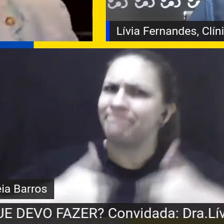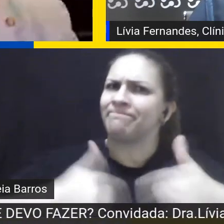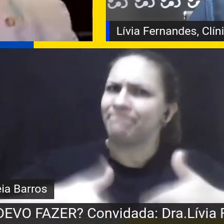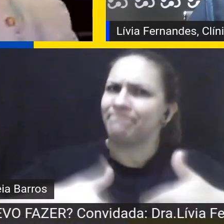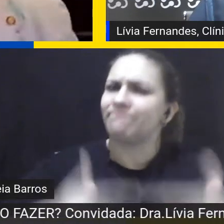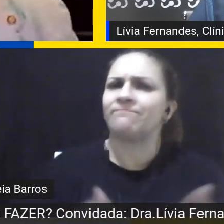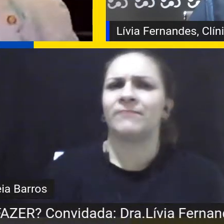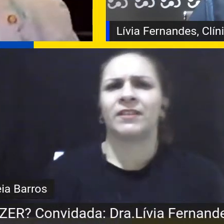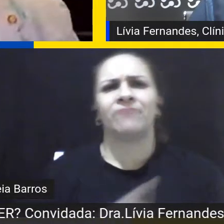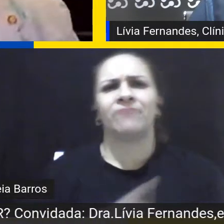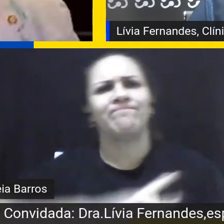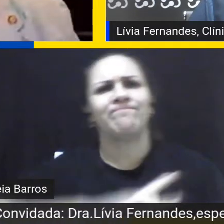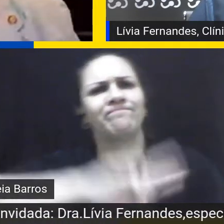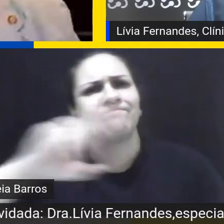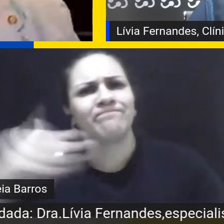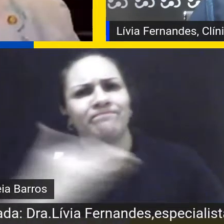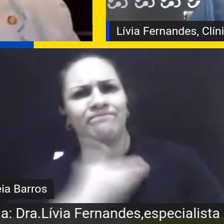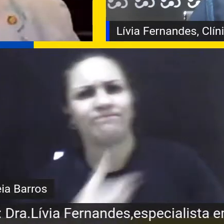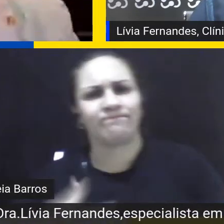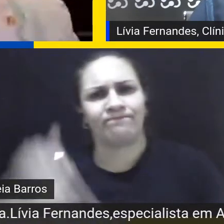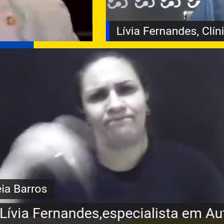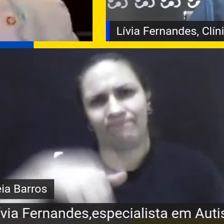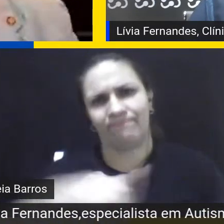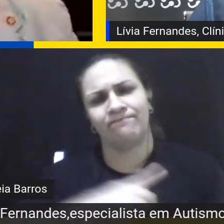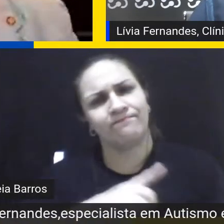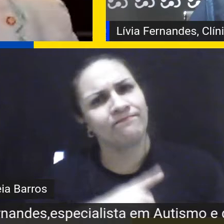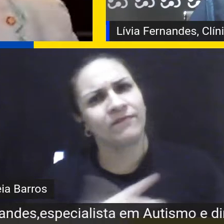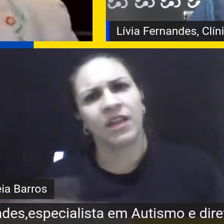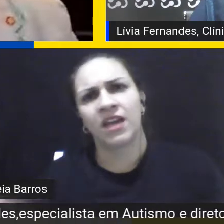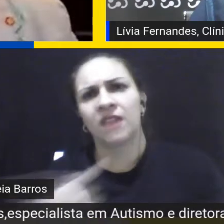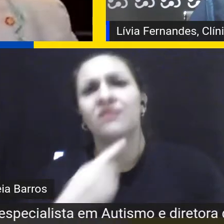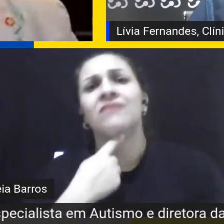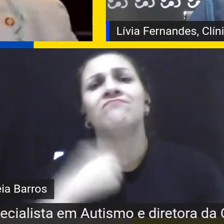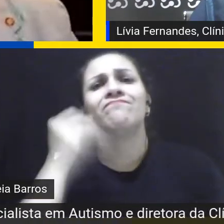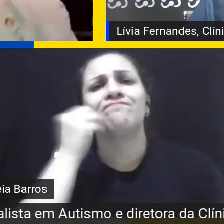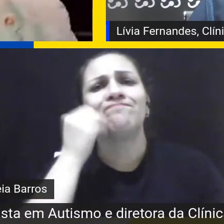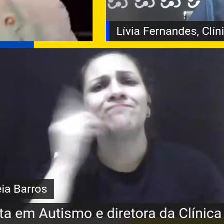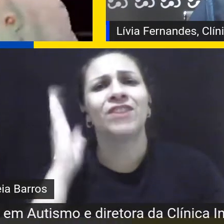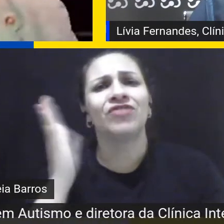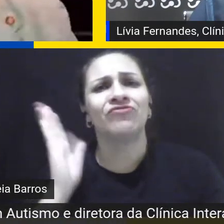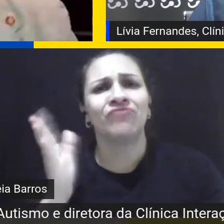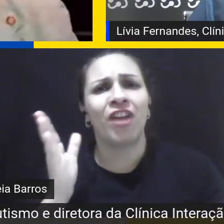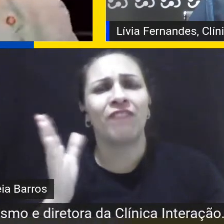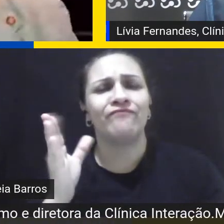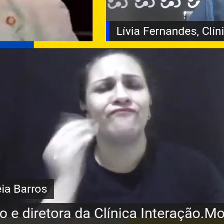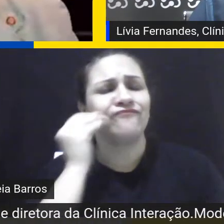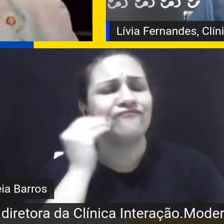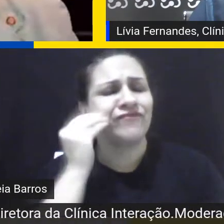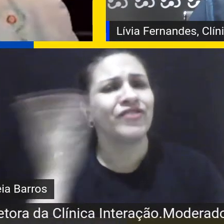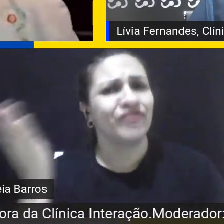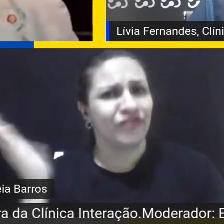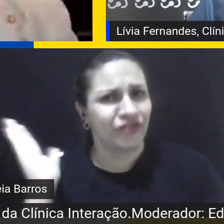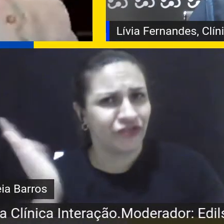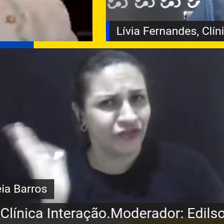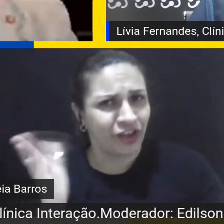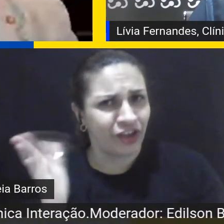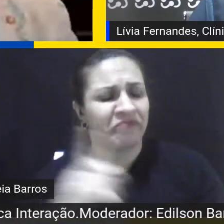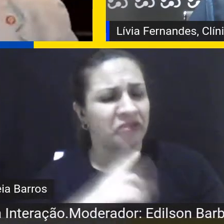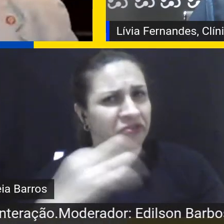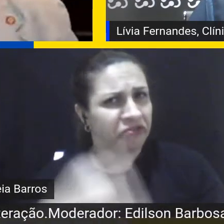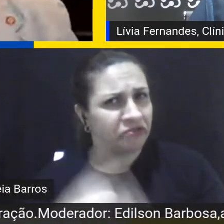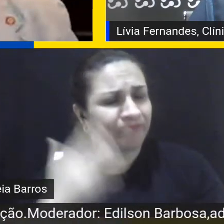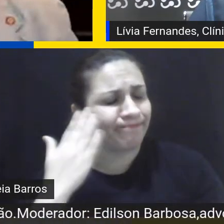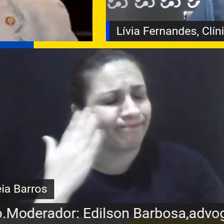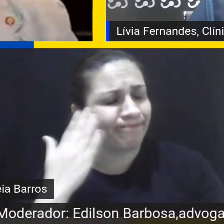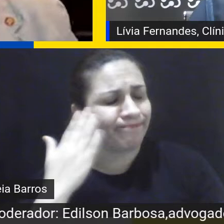governos aqui. E com essa nossa experiência, eu até acho, e tenho certeza, que se o